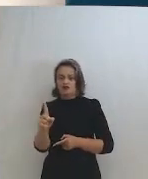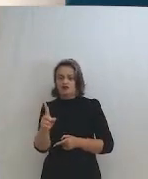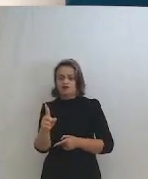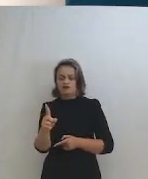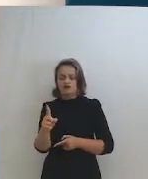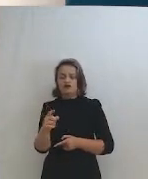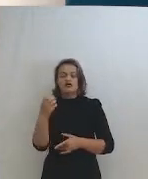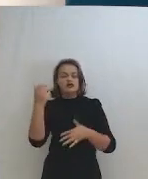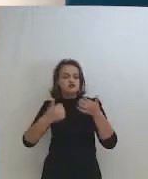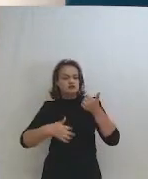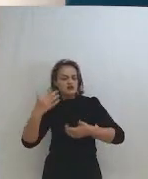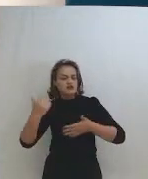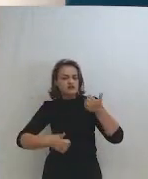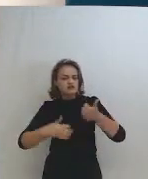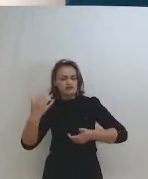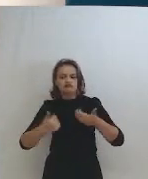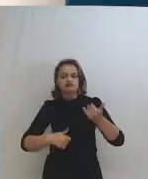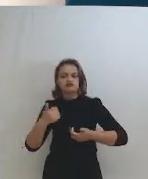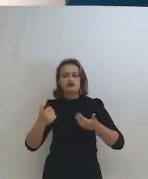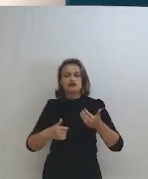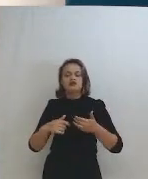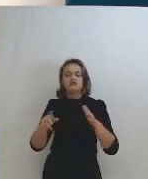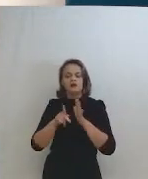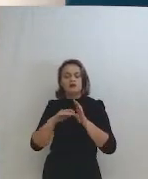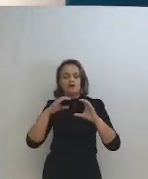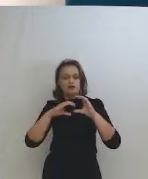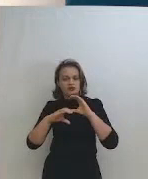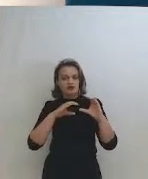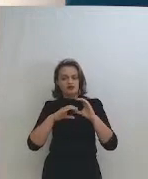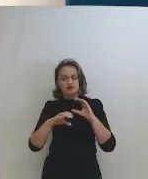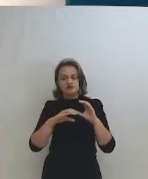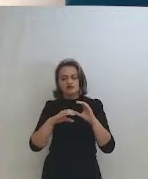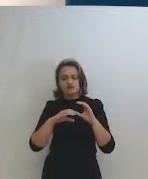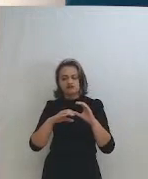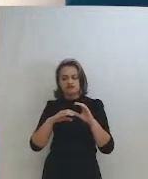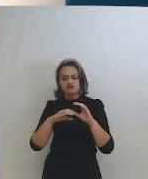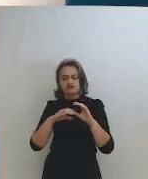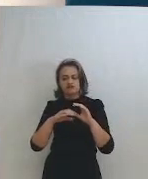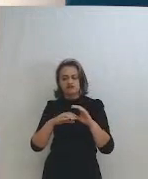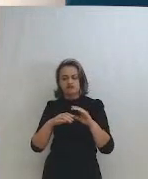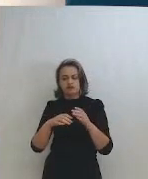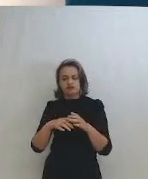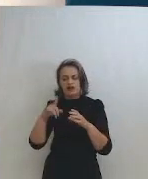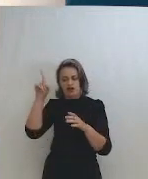exercido com comunicação ao tribunal de origem. É o